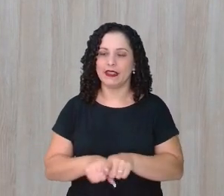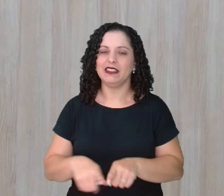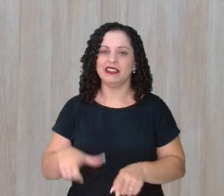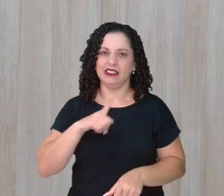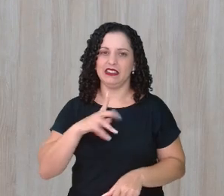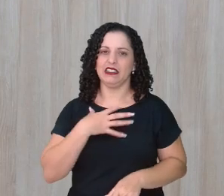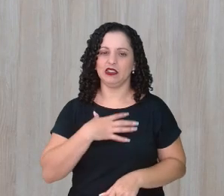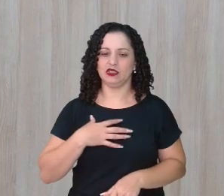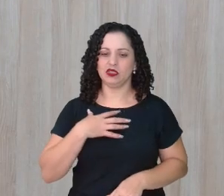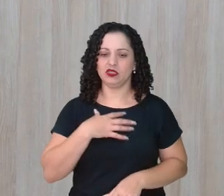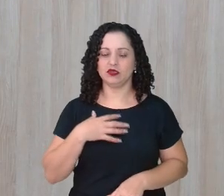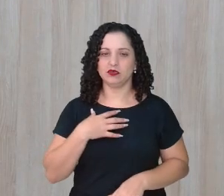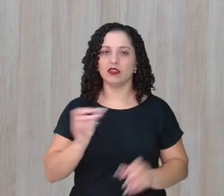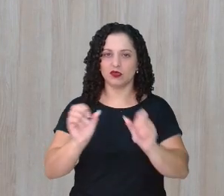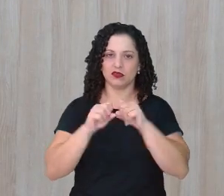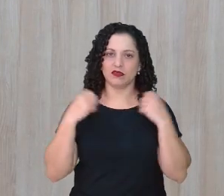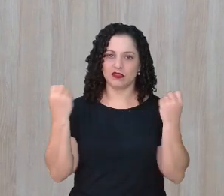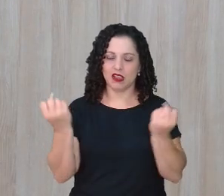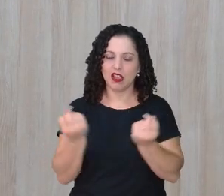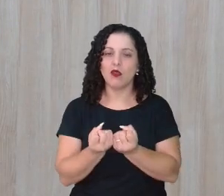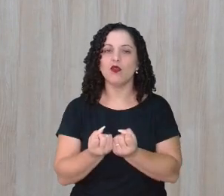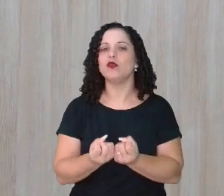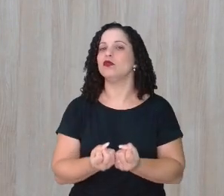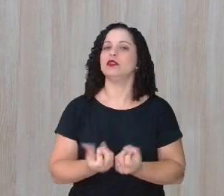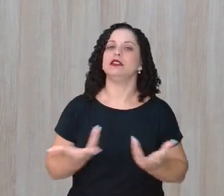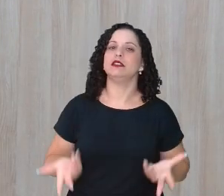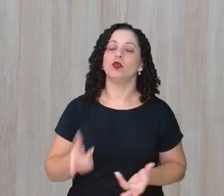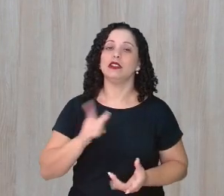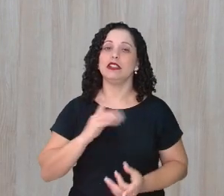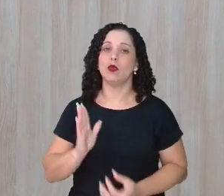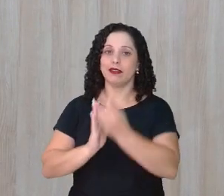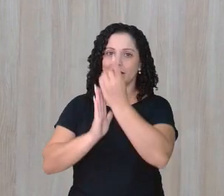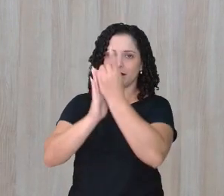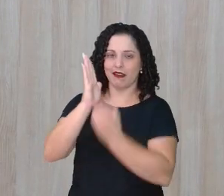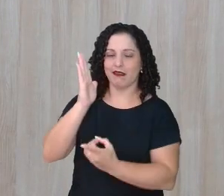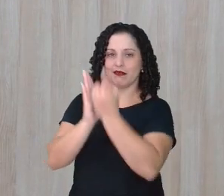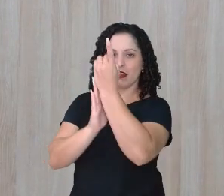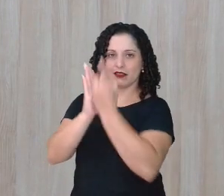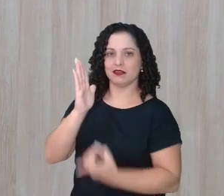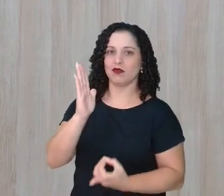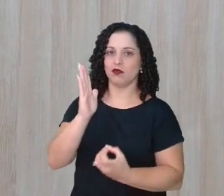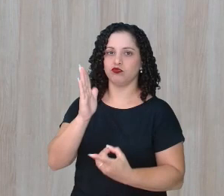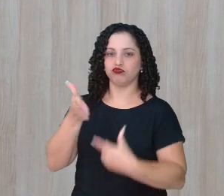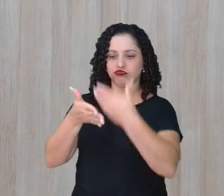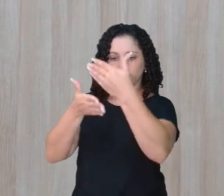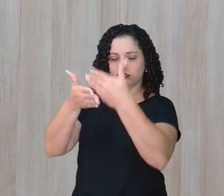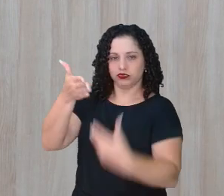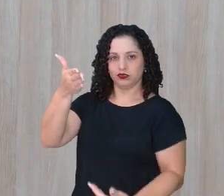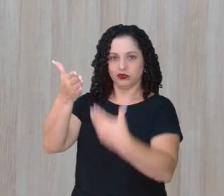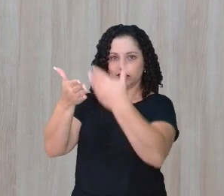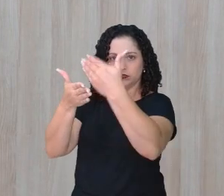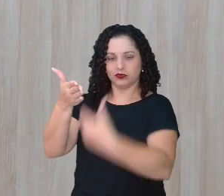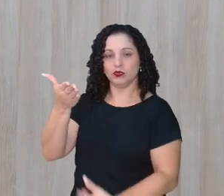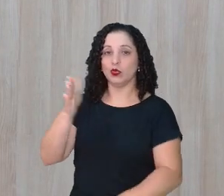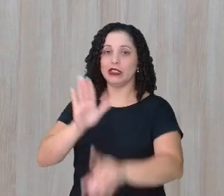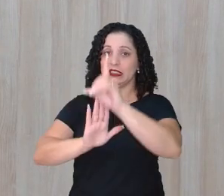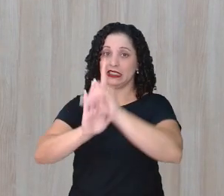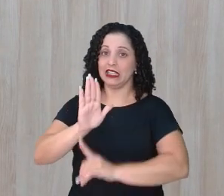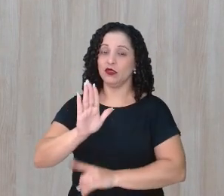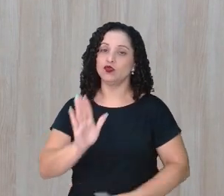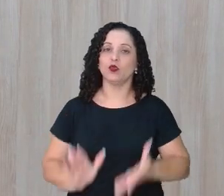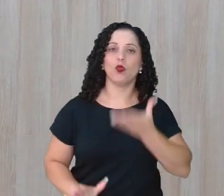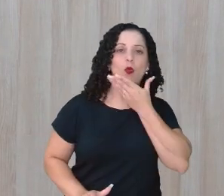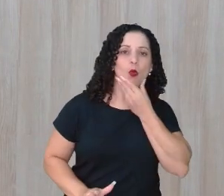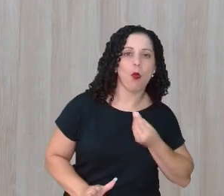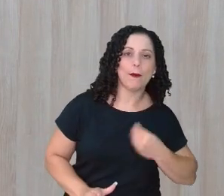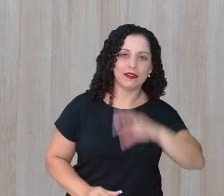mal-estar social, existiu a declaração, o surgimento da Declaração dos Direitos do Homem e